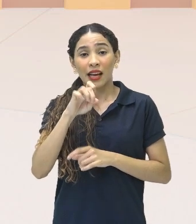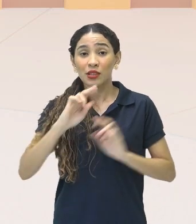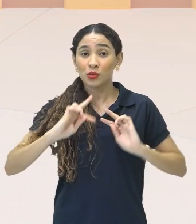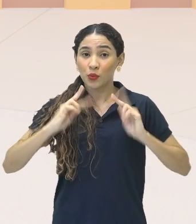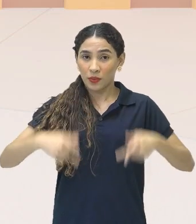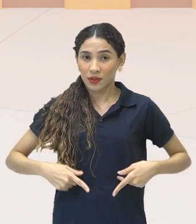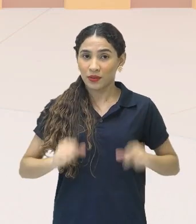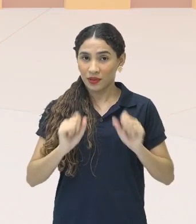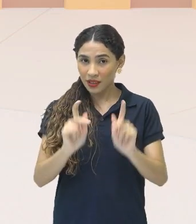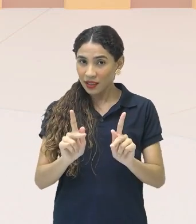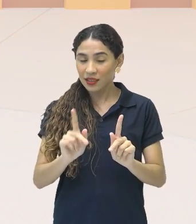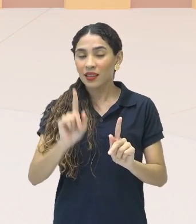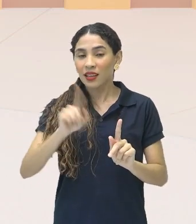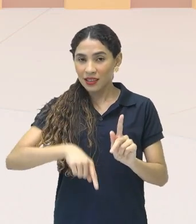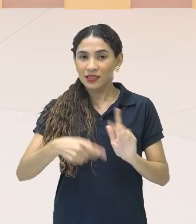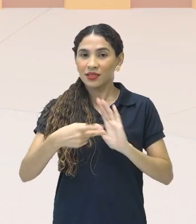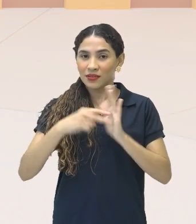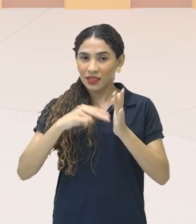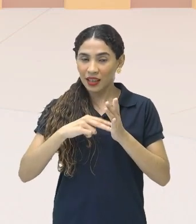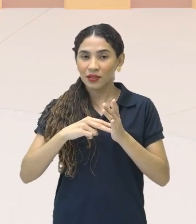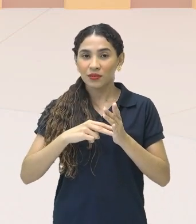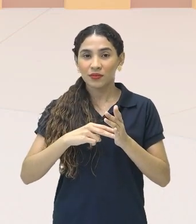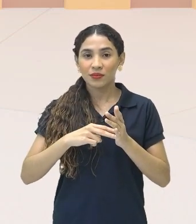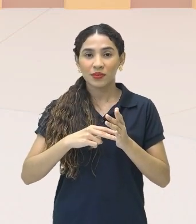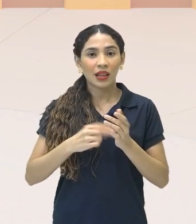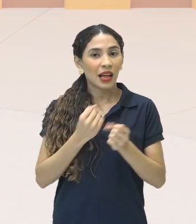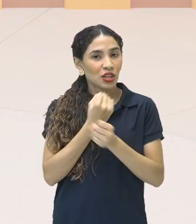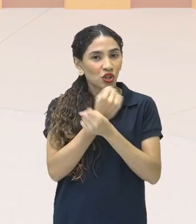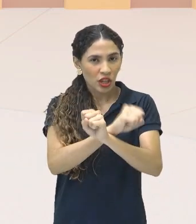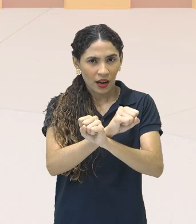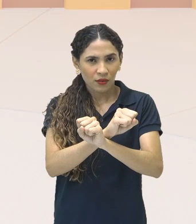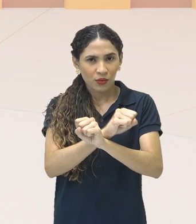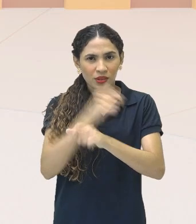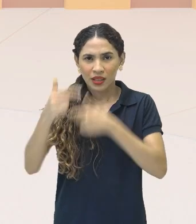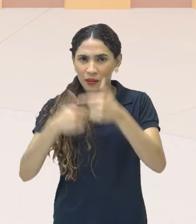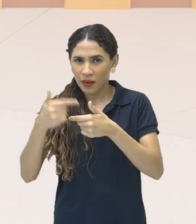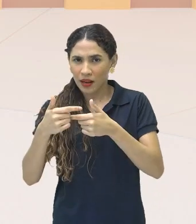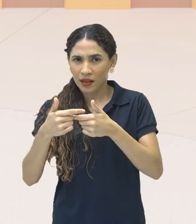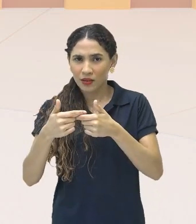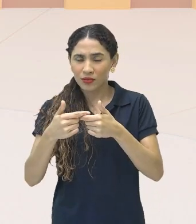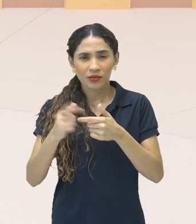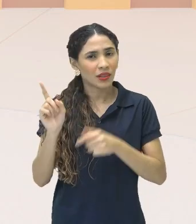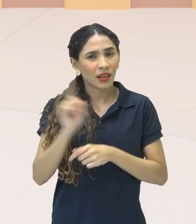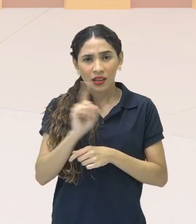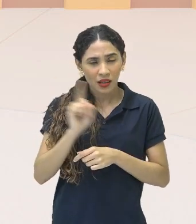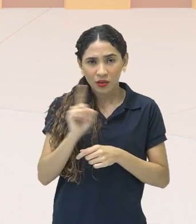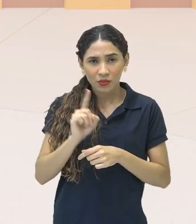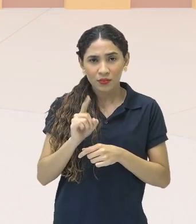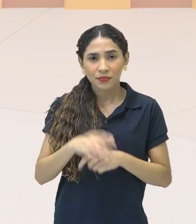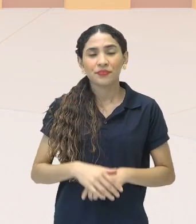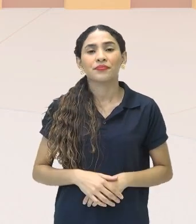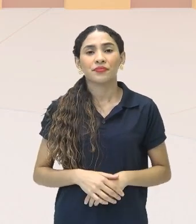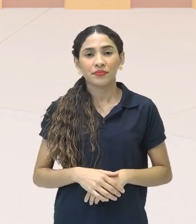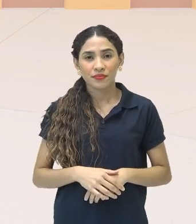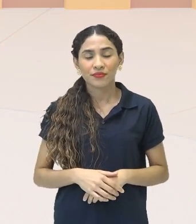Tá bom? É nesse sentido aí. E não ser escravo do trabalho, que aí você não tem dignidade nenhuma. Né?